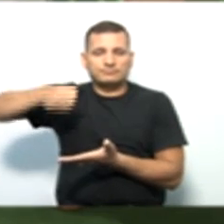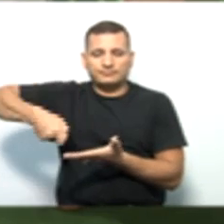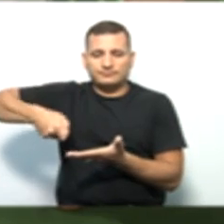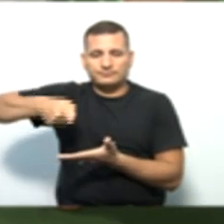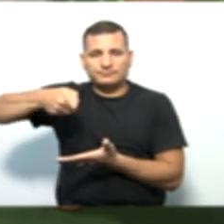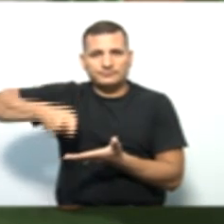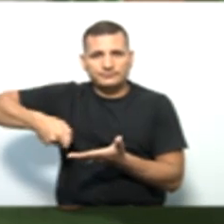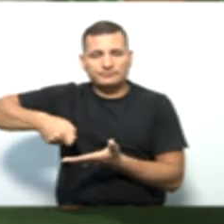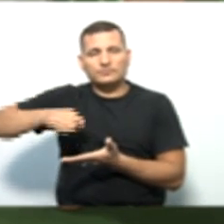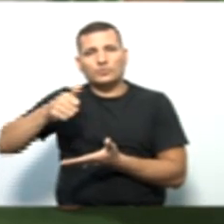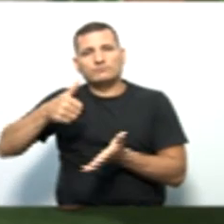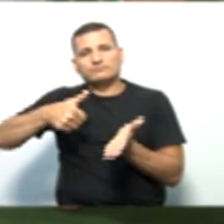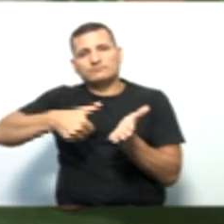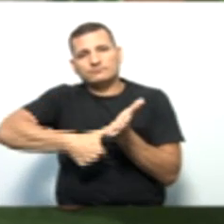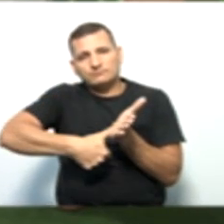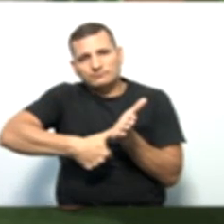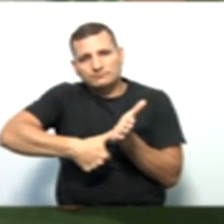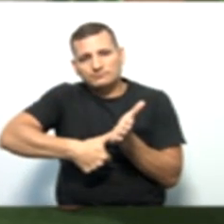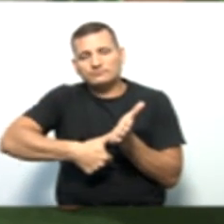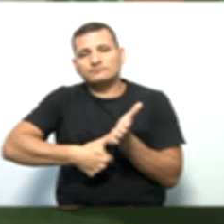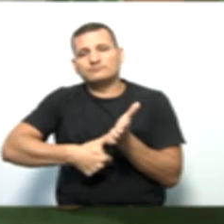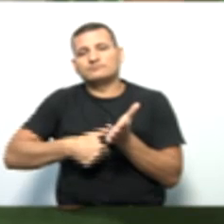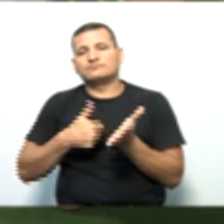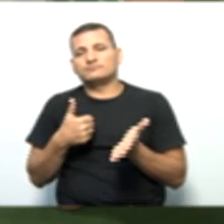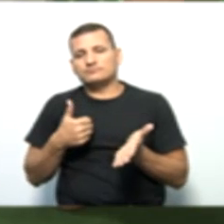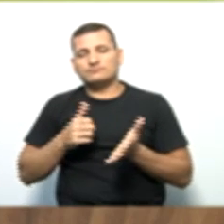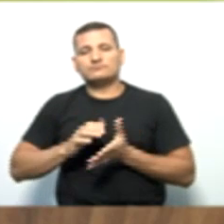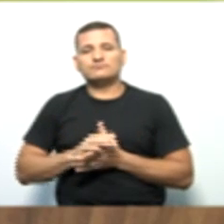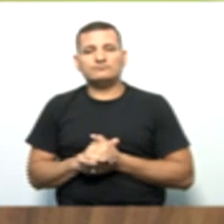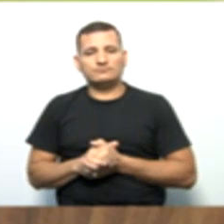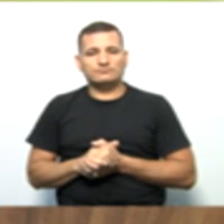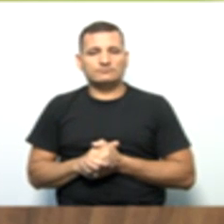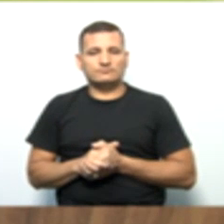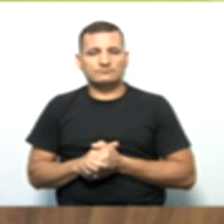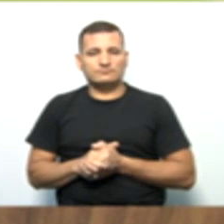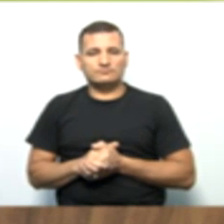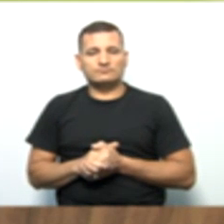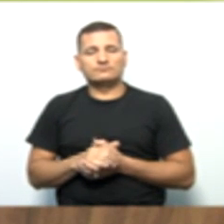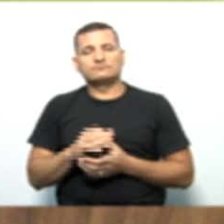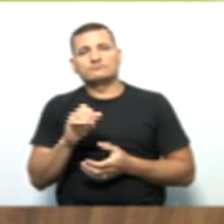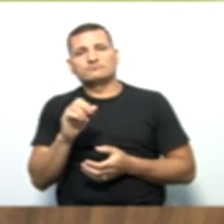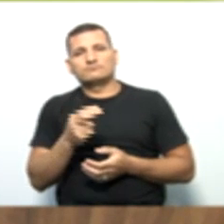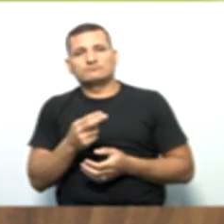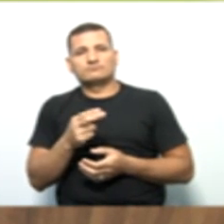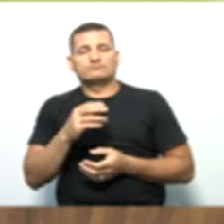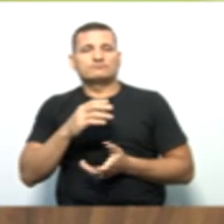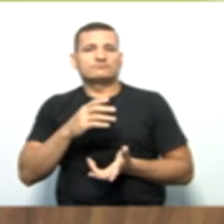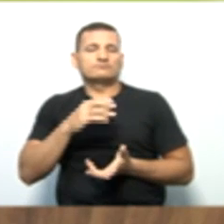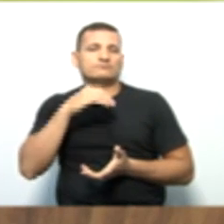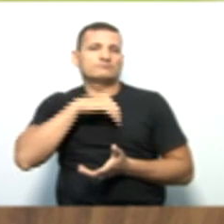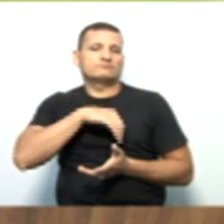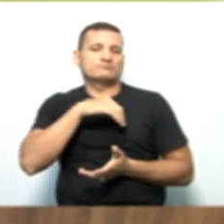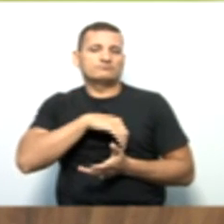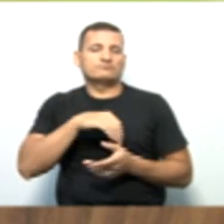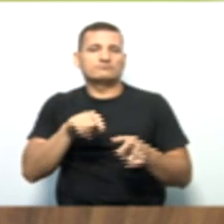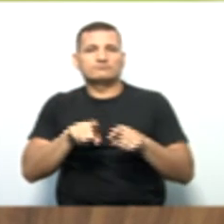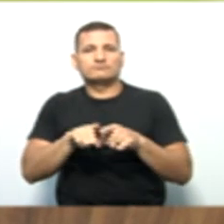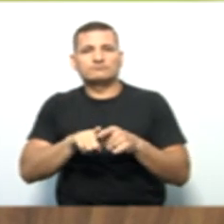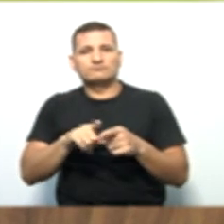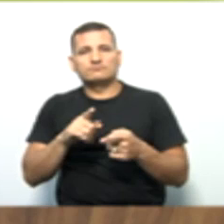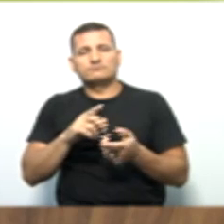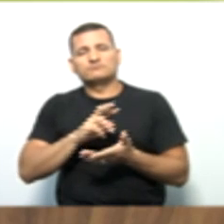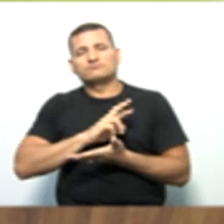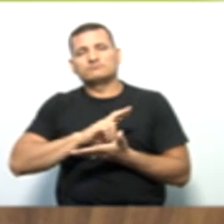Leitor isso. Biométrico nas empresas para depois poder calcular a folha de ponto desse funcionário. Então eu tenho